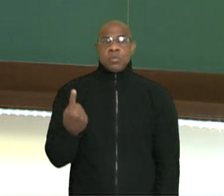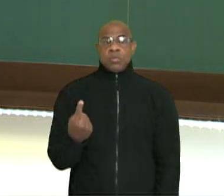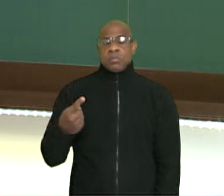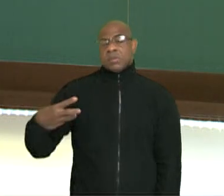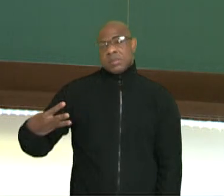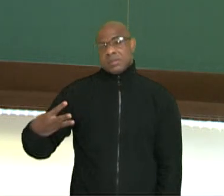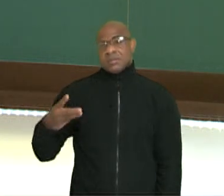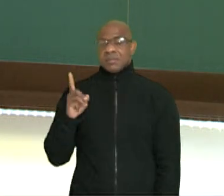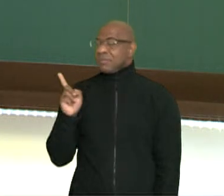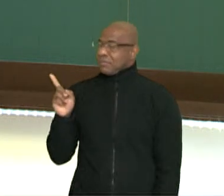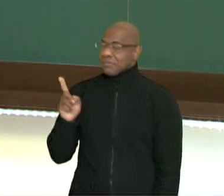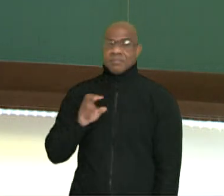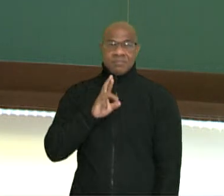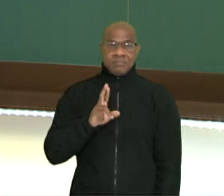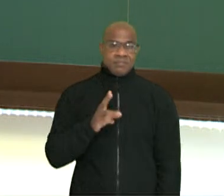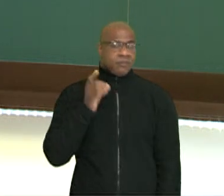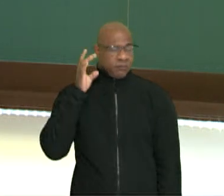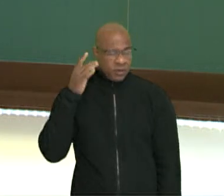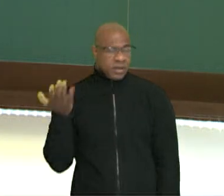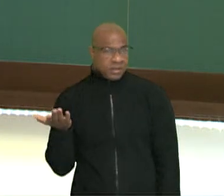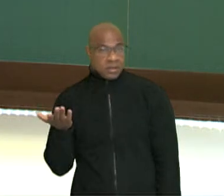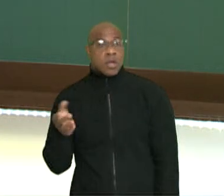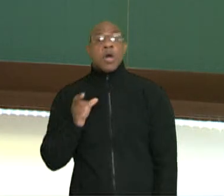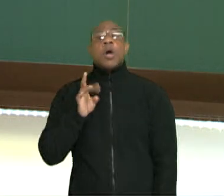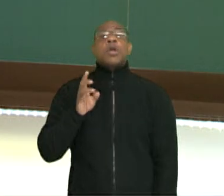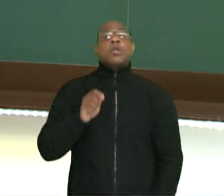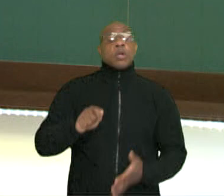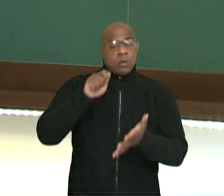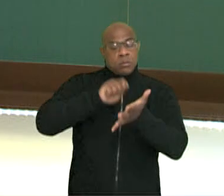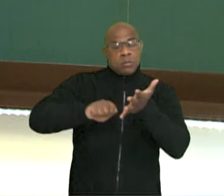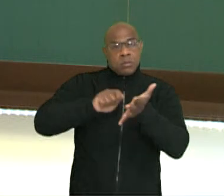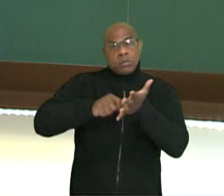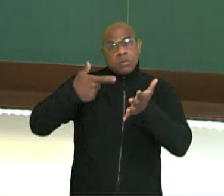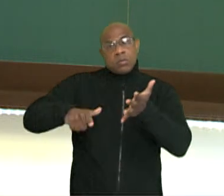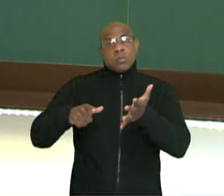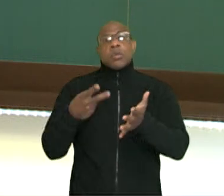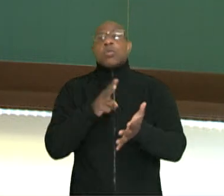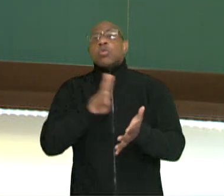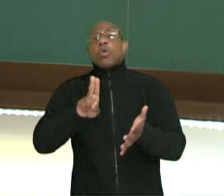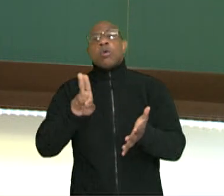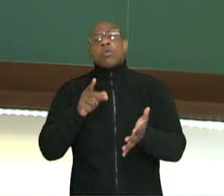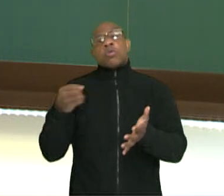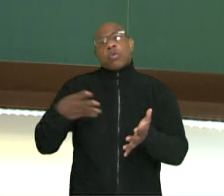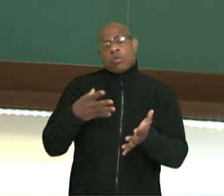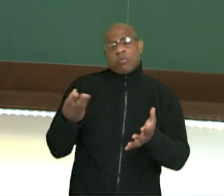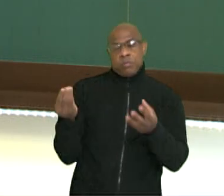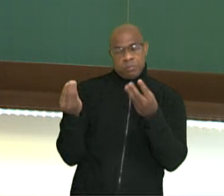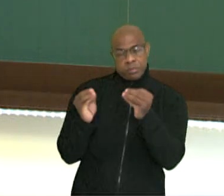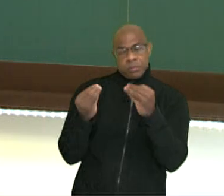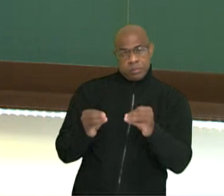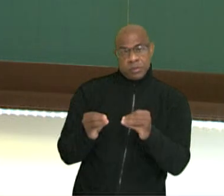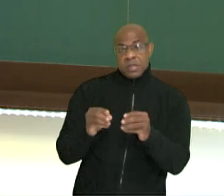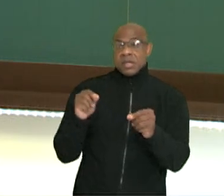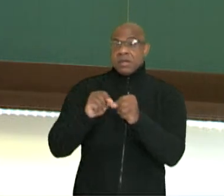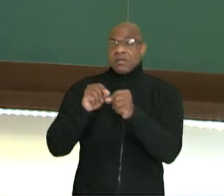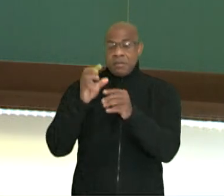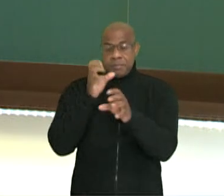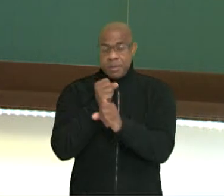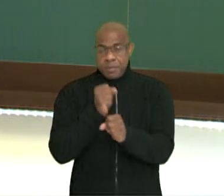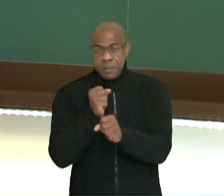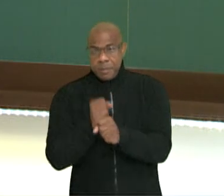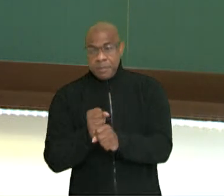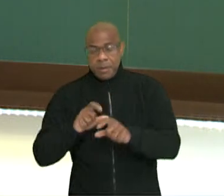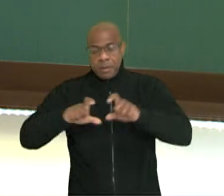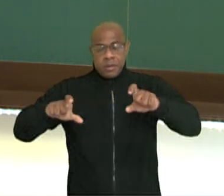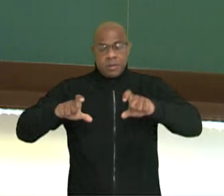3. Molezinha, né? A gente só renomeia, a gente dá um novo nome, resolve a equação do segundo grau e volta para